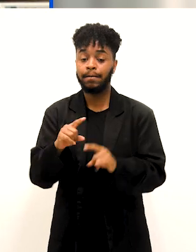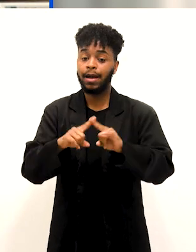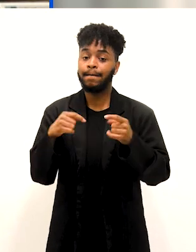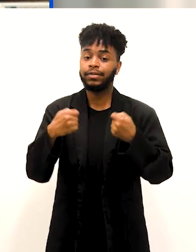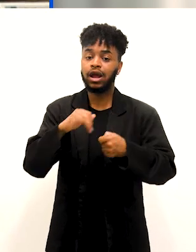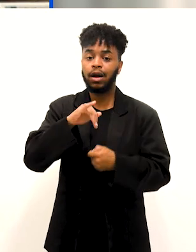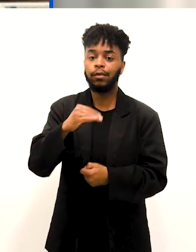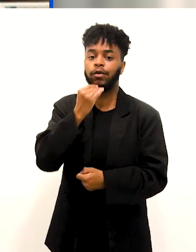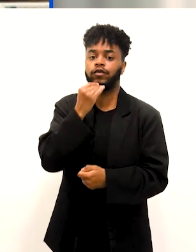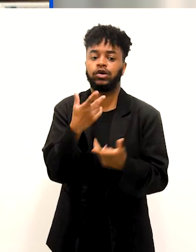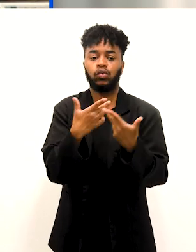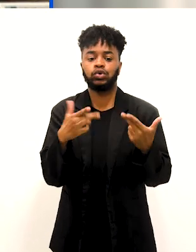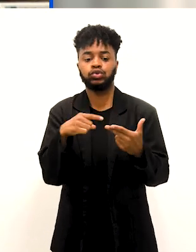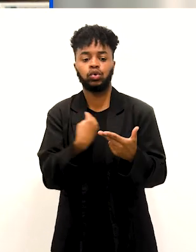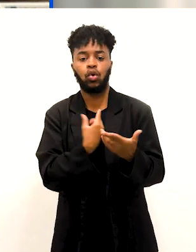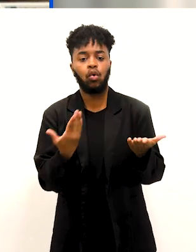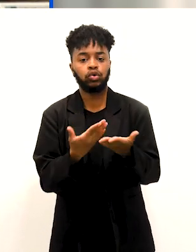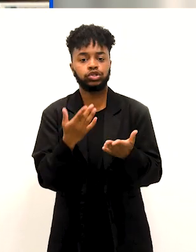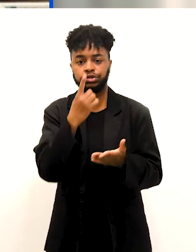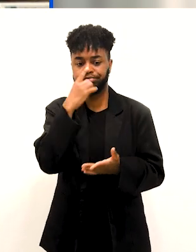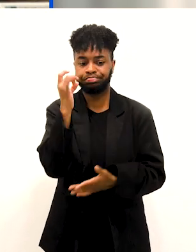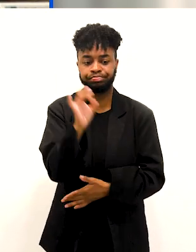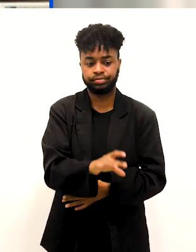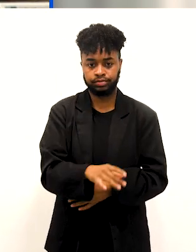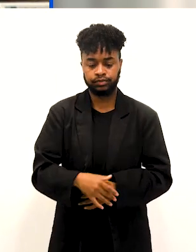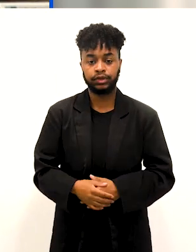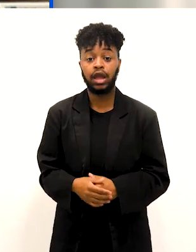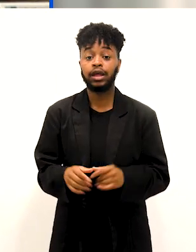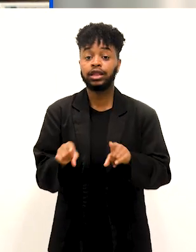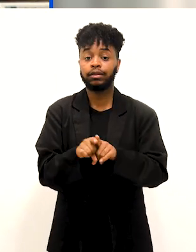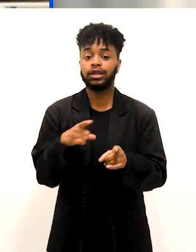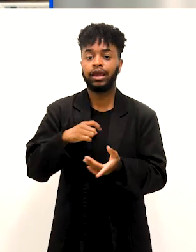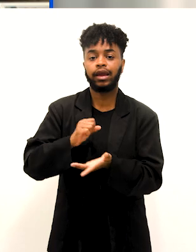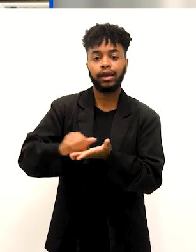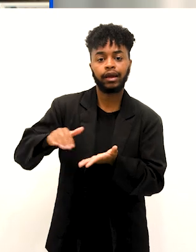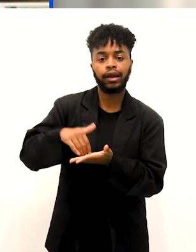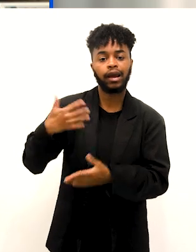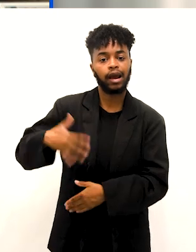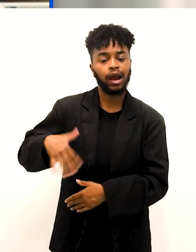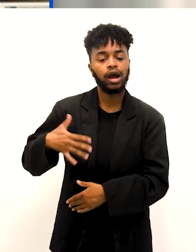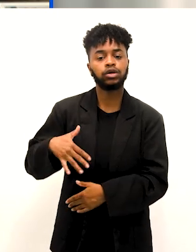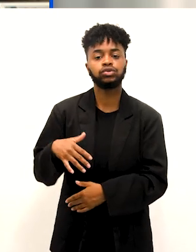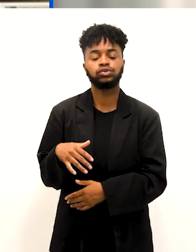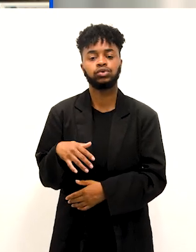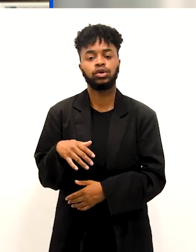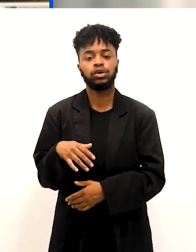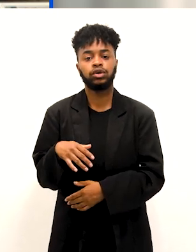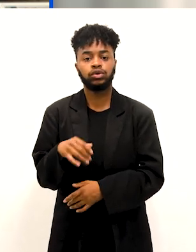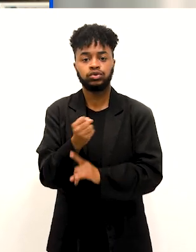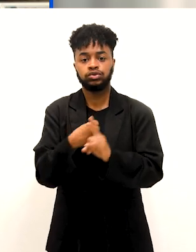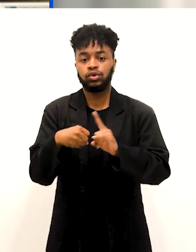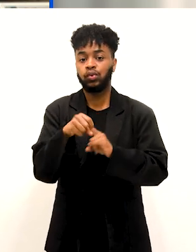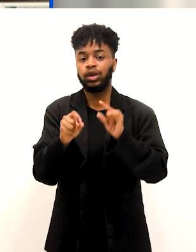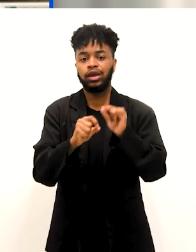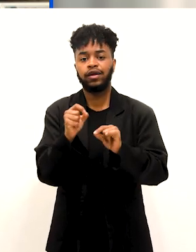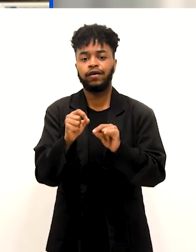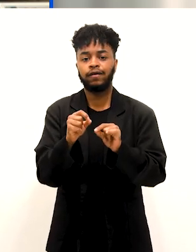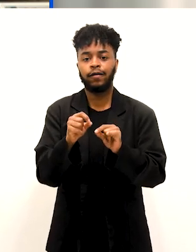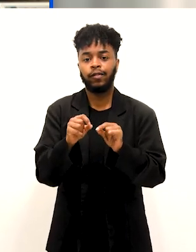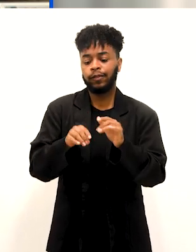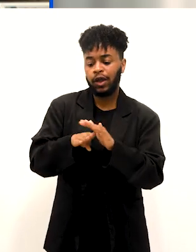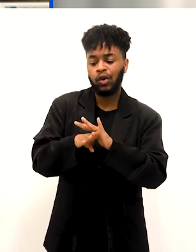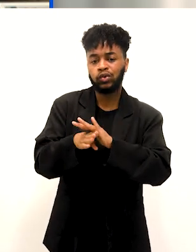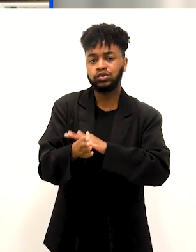hábito de desperdiçar. E nós temos também um custo indireto muito alto para a sociedade, que são maus hábitos decorrentes